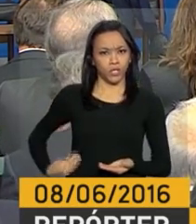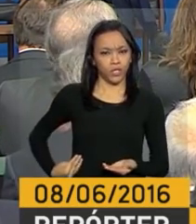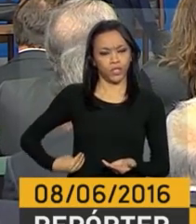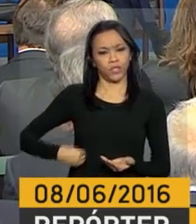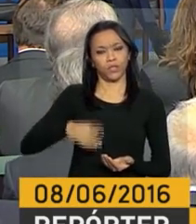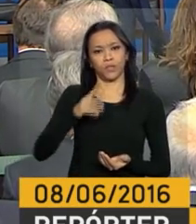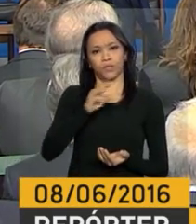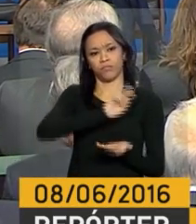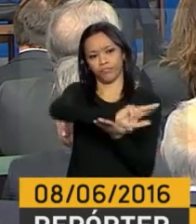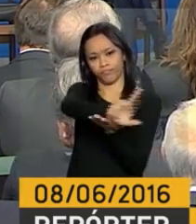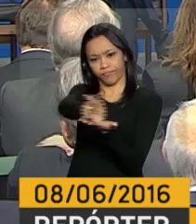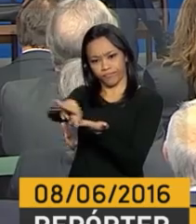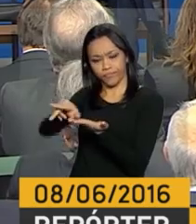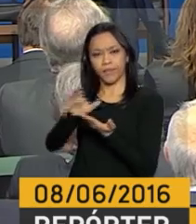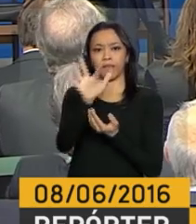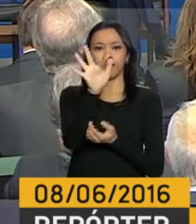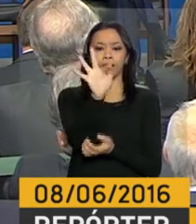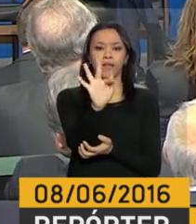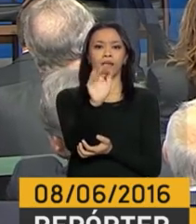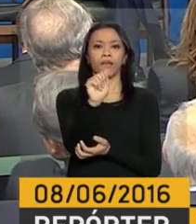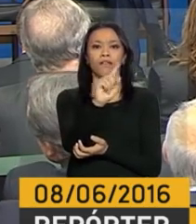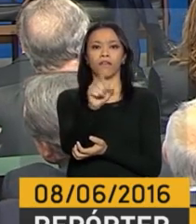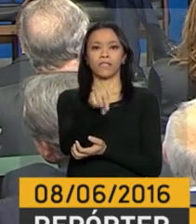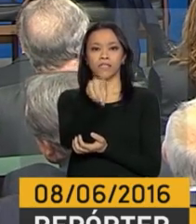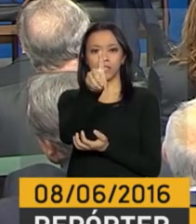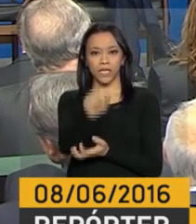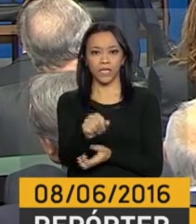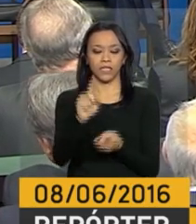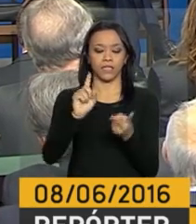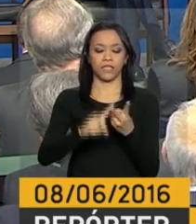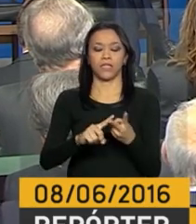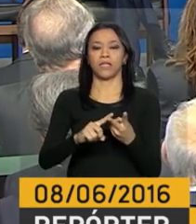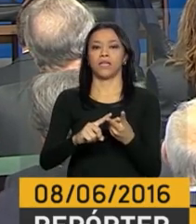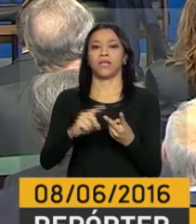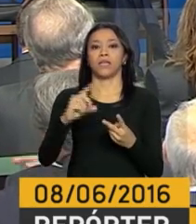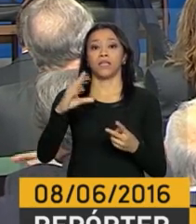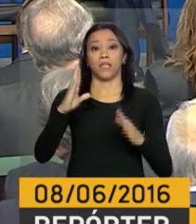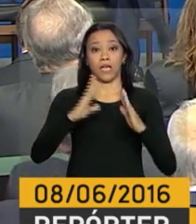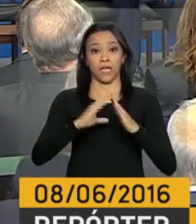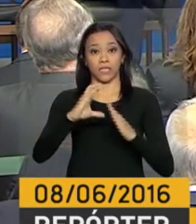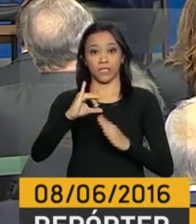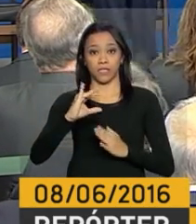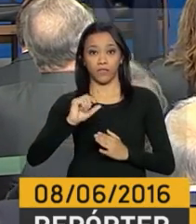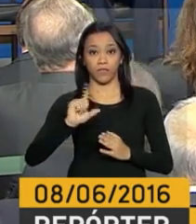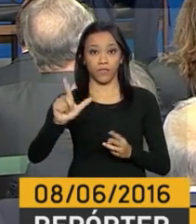Casa Civil do planejamento companheiro